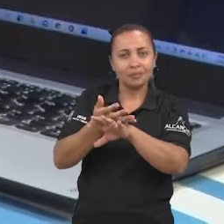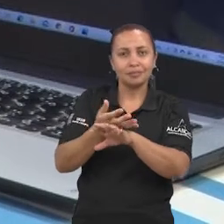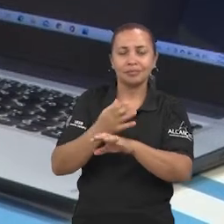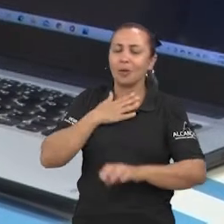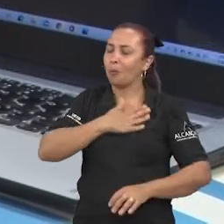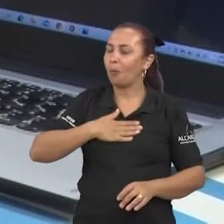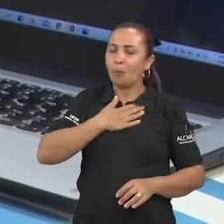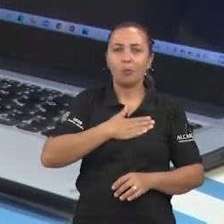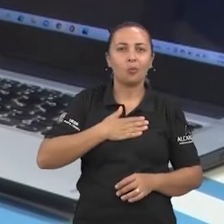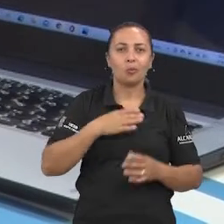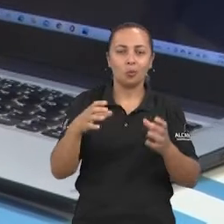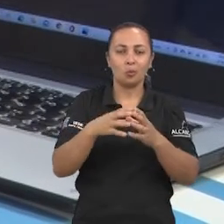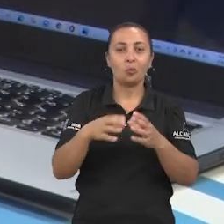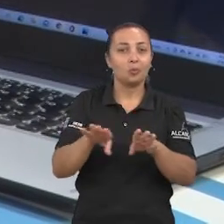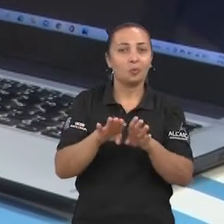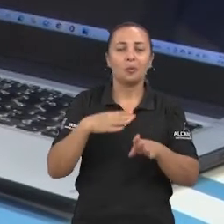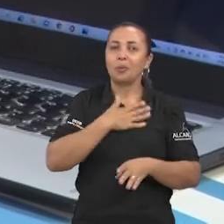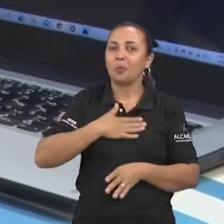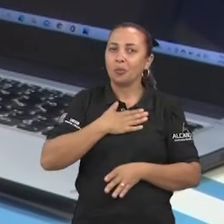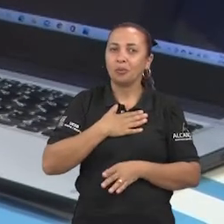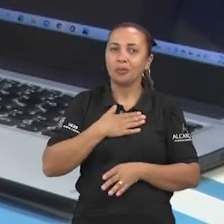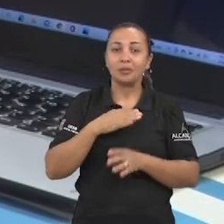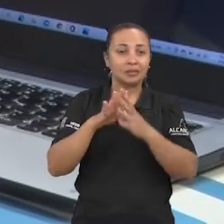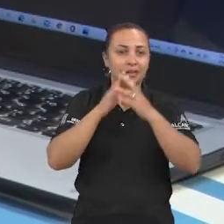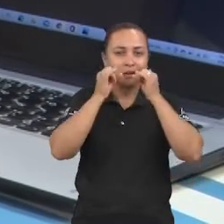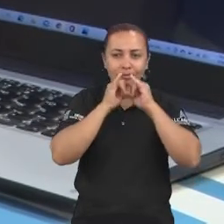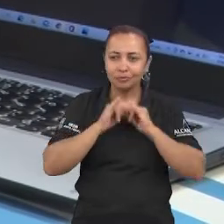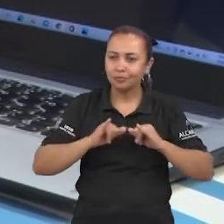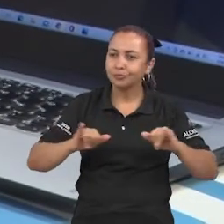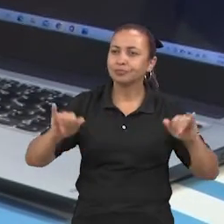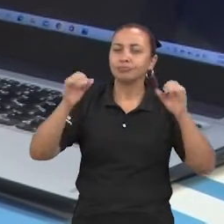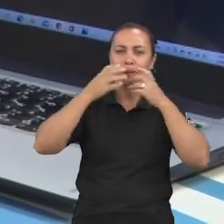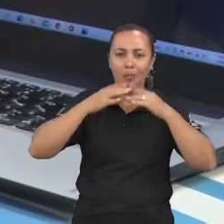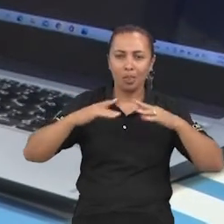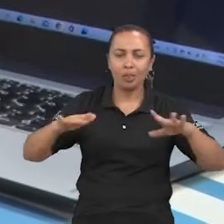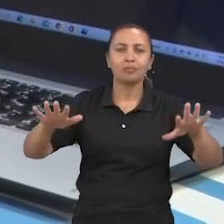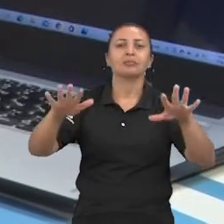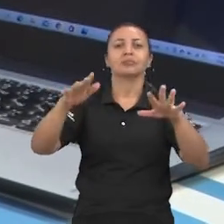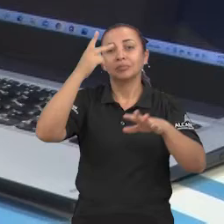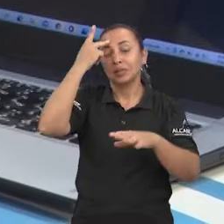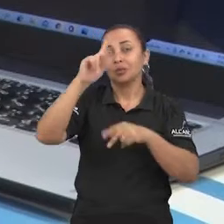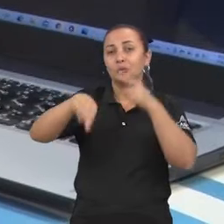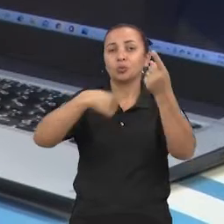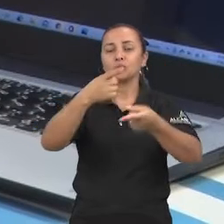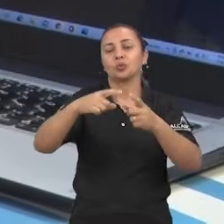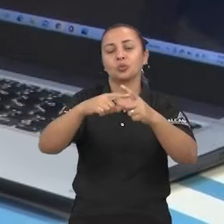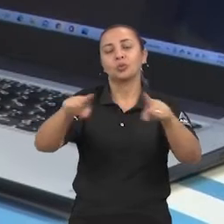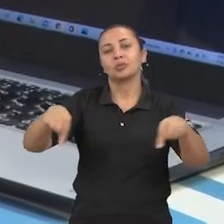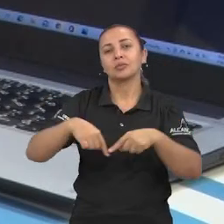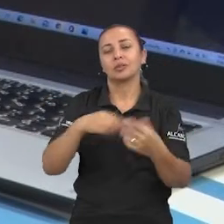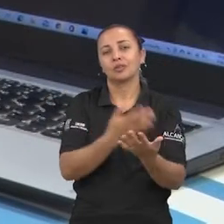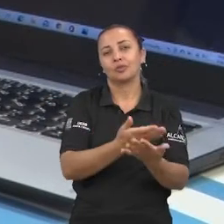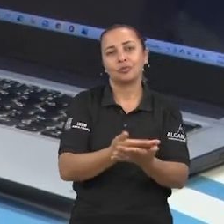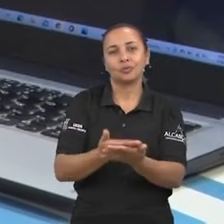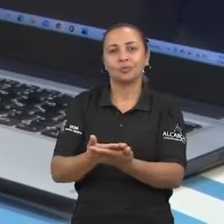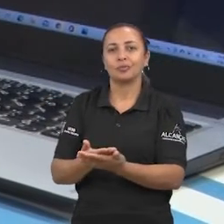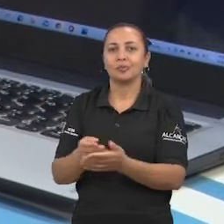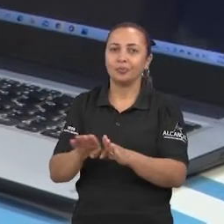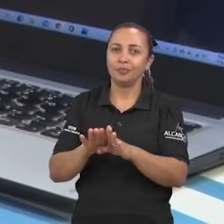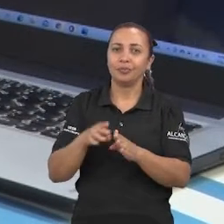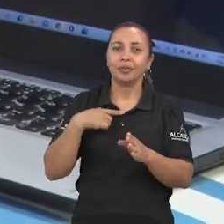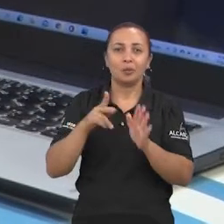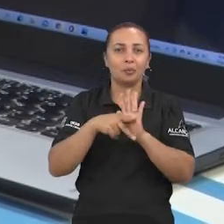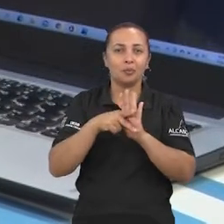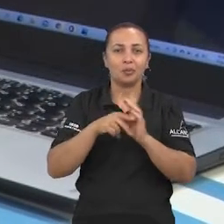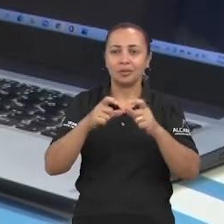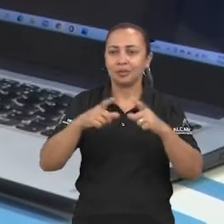as turmas dela também gostou, e a ideia é que ela dissemine isso para as próximas turmas. E o nosso desafio foi, num projeto de extensão que a